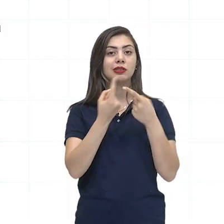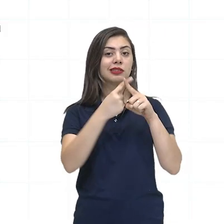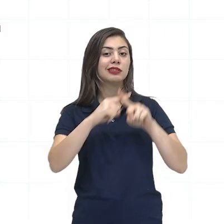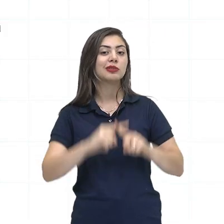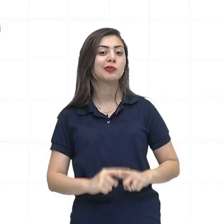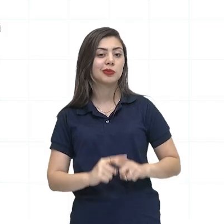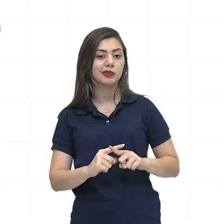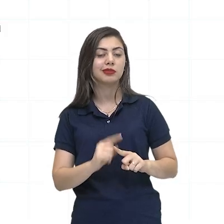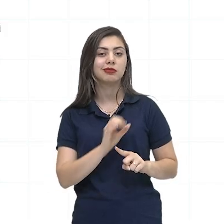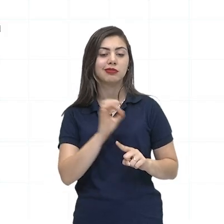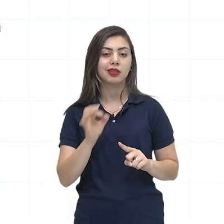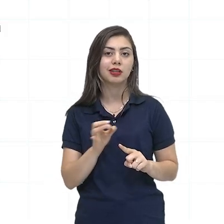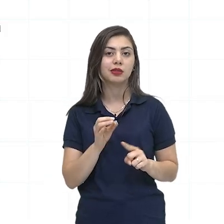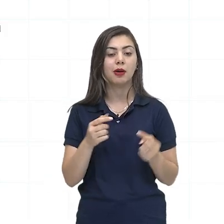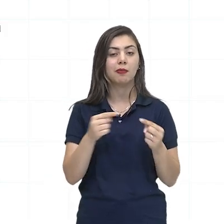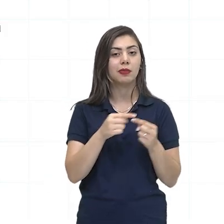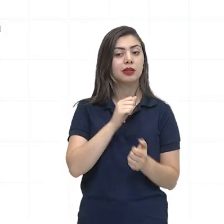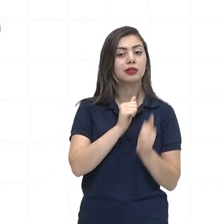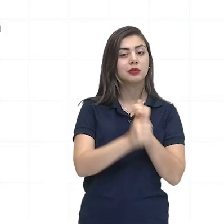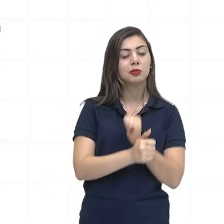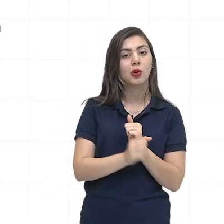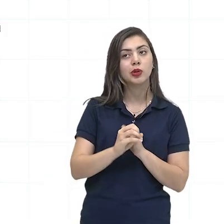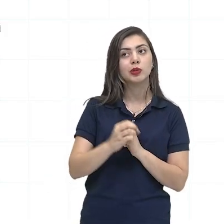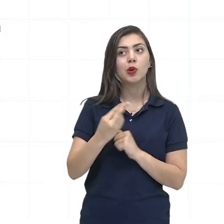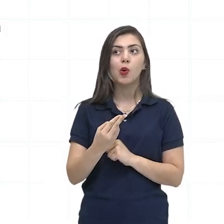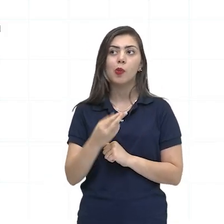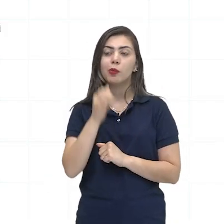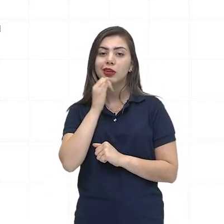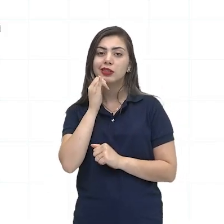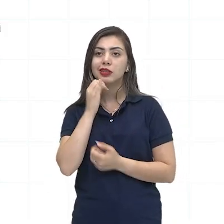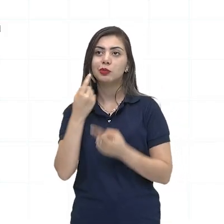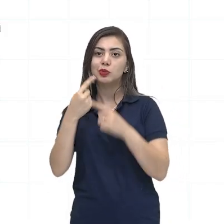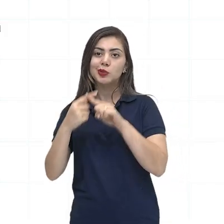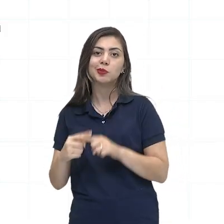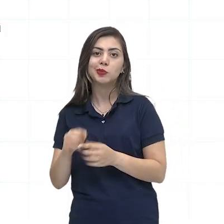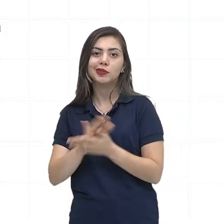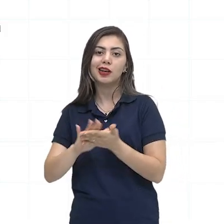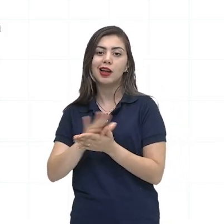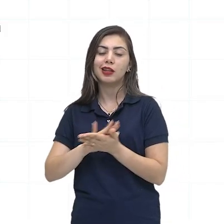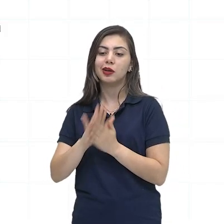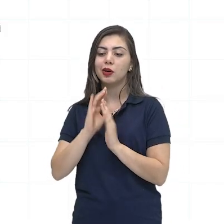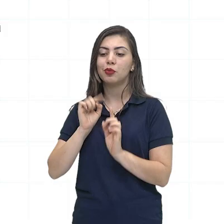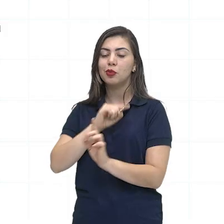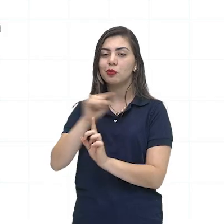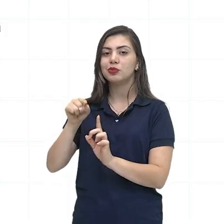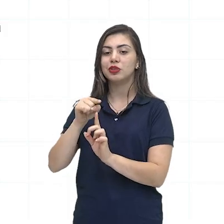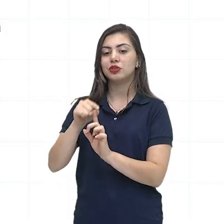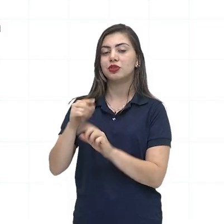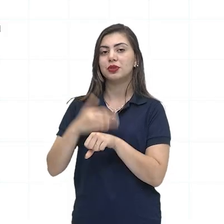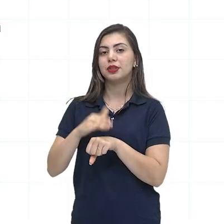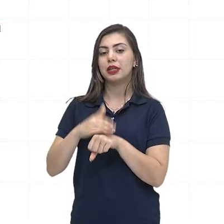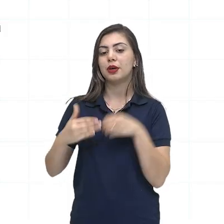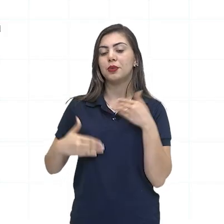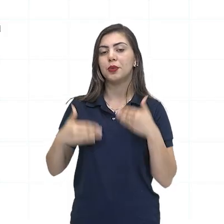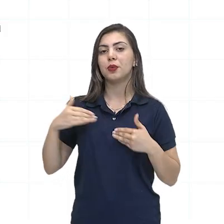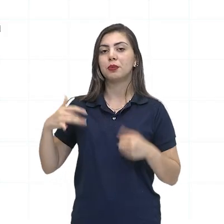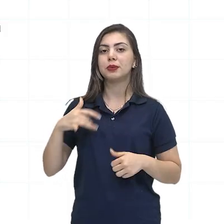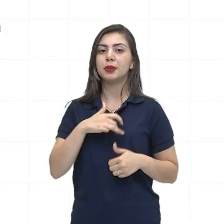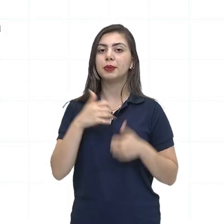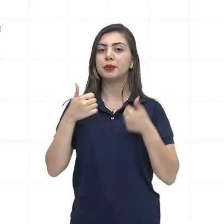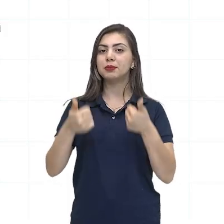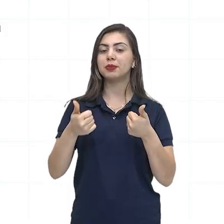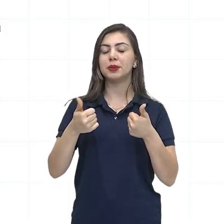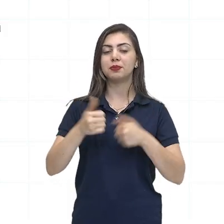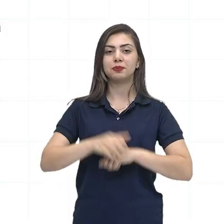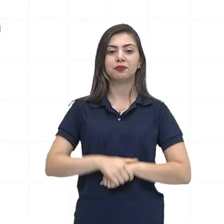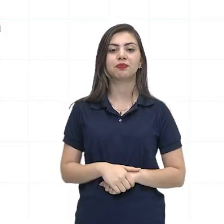ser competitiva, caracterizada como esporte, e não competitiva, né, caracterizada como exercício físico em